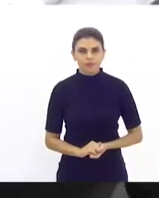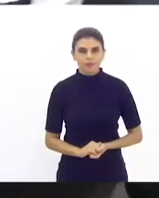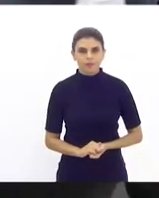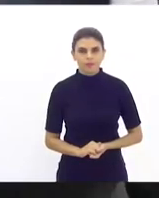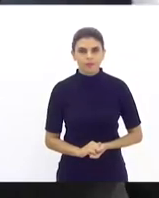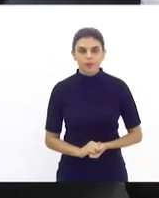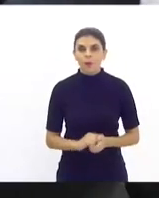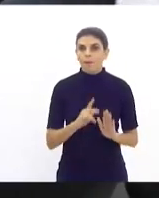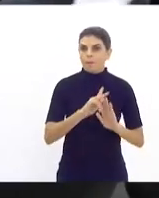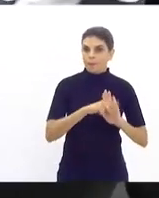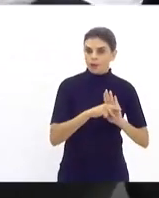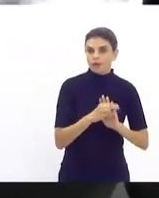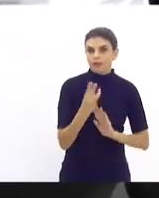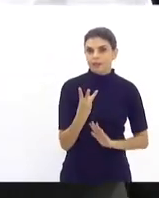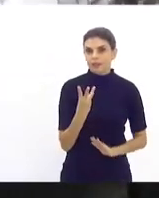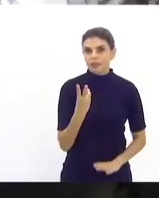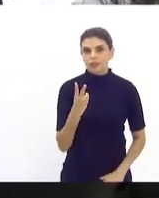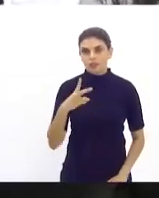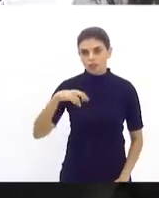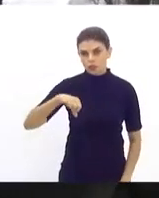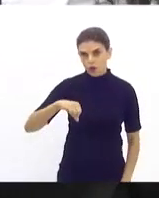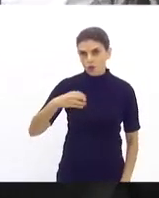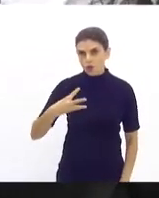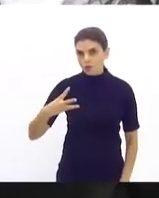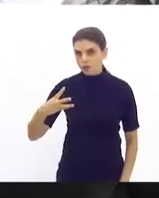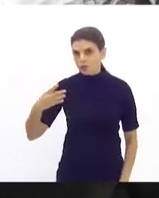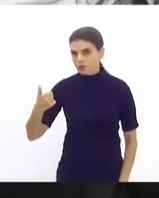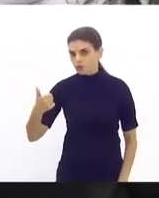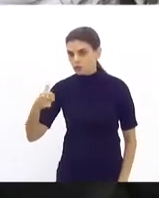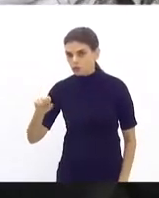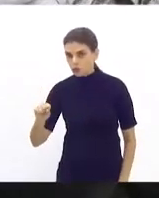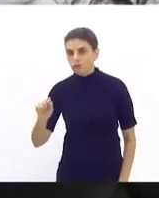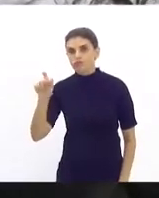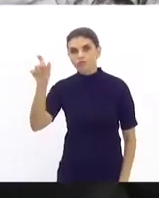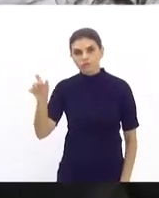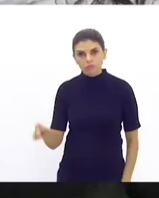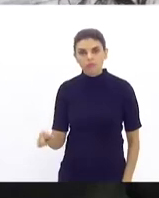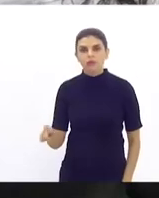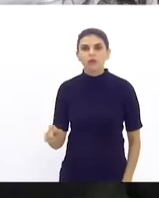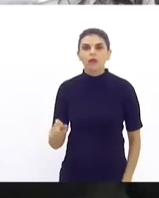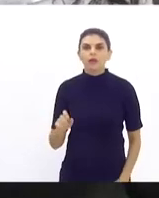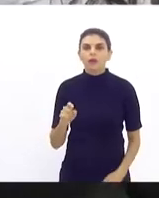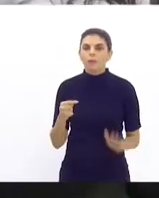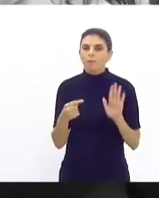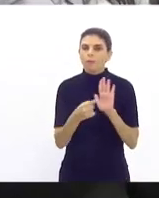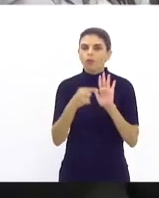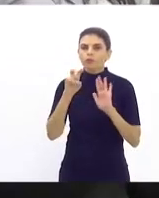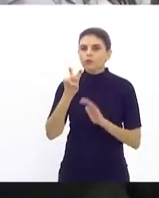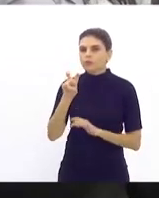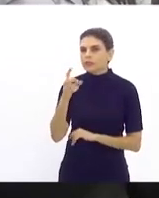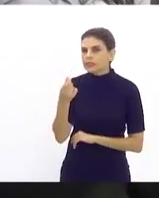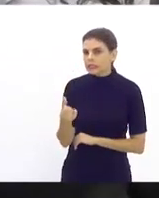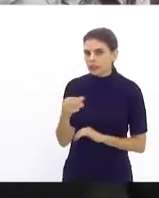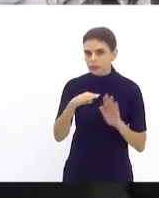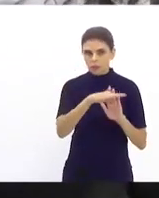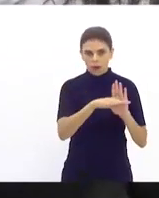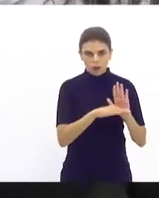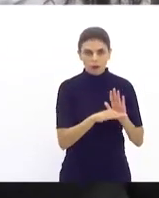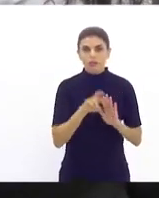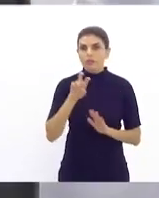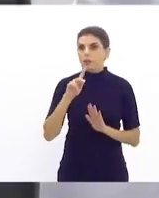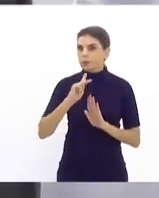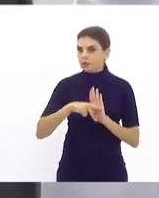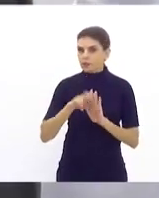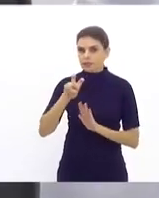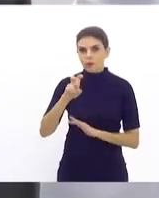Projeto 3942-2018, relatoria de Vossa Excelência. É o ponto 56 da pauta. Então, o projeto 56